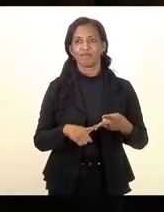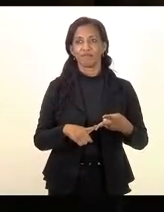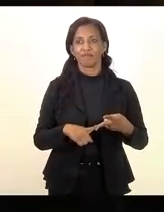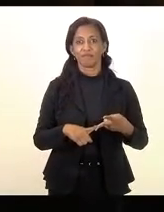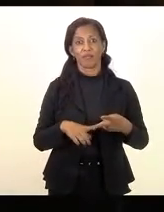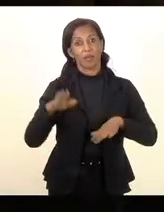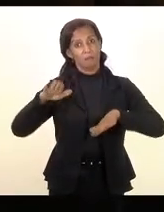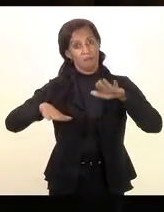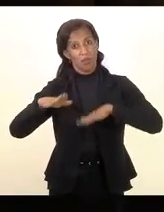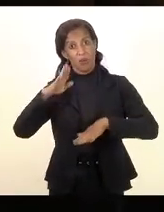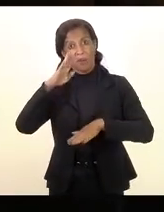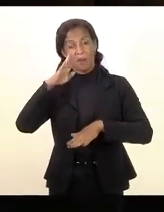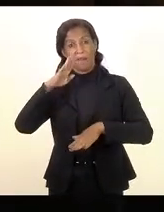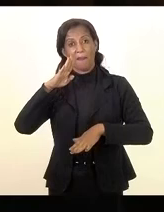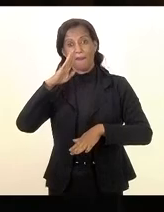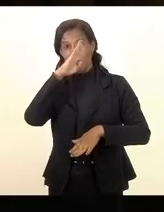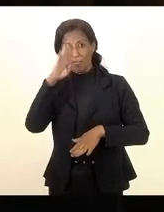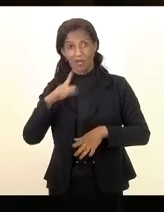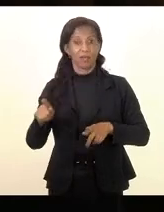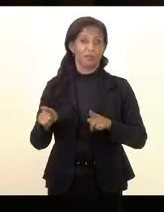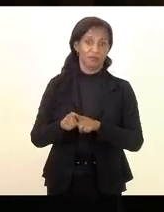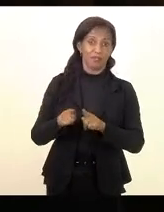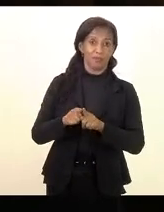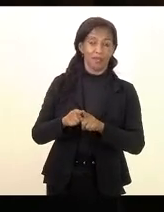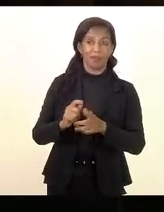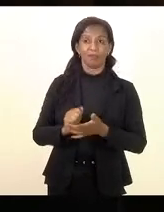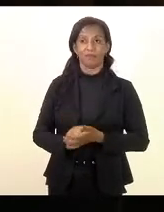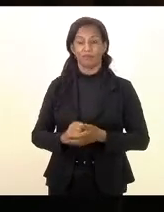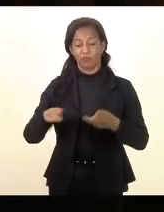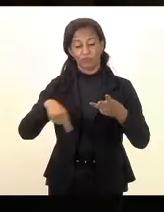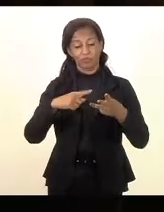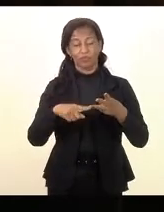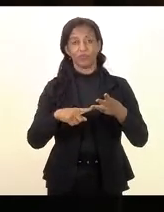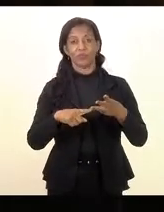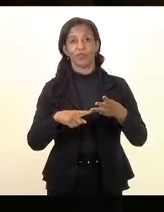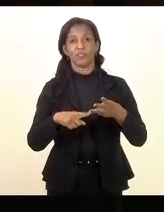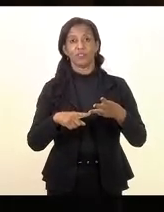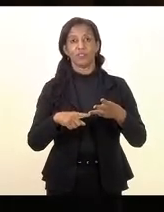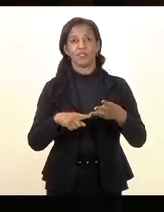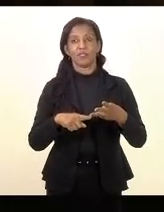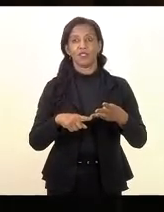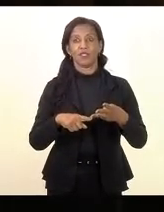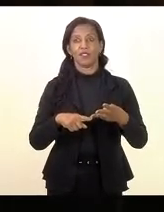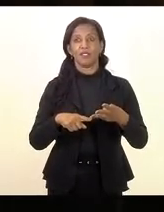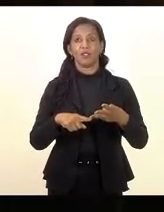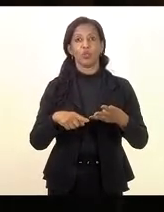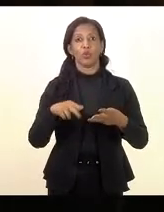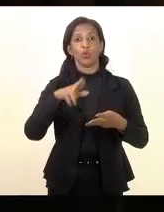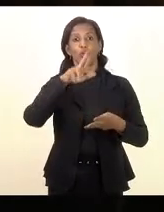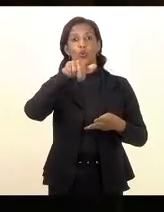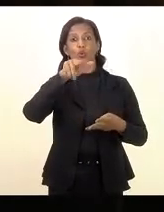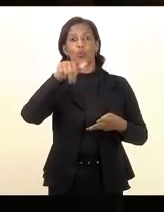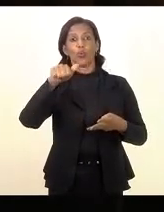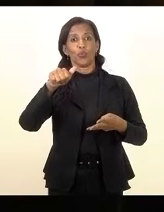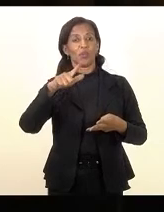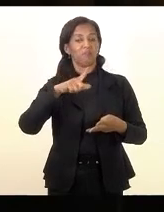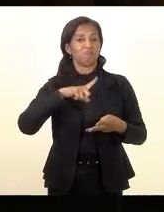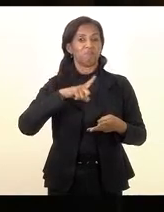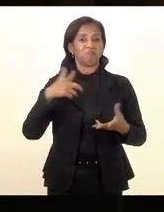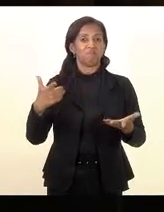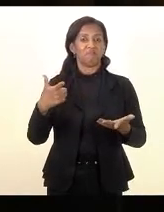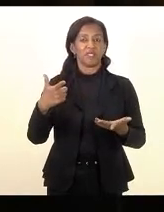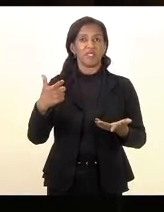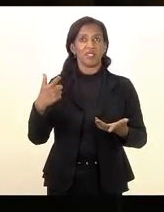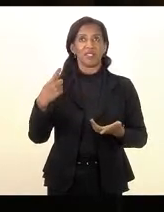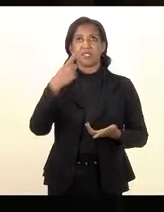embora brasileiro também não sabia se expressar a língua portuguesa o terceiro Decotelli foi sem nunca ter sido passou uma semana